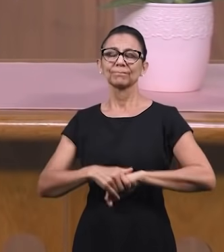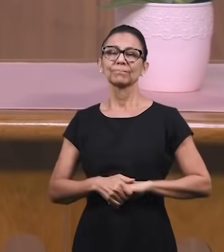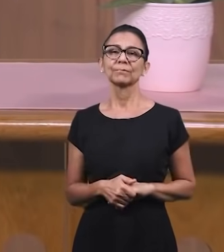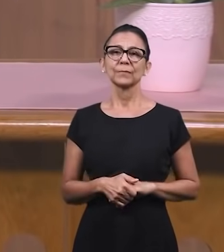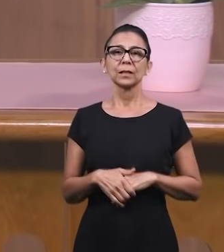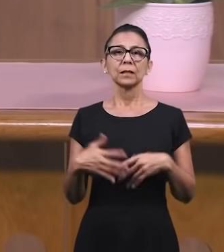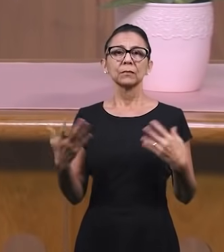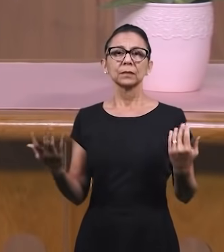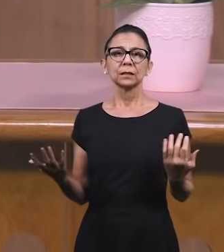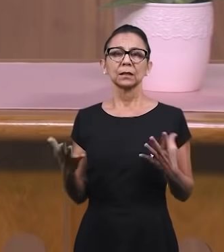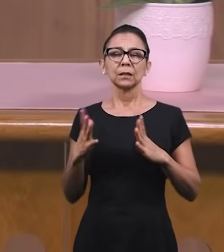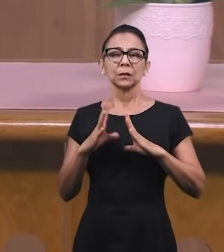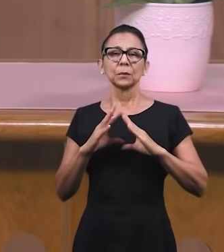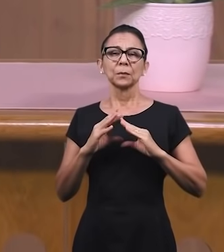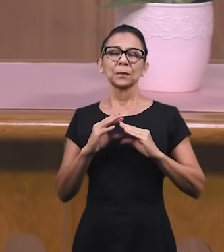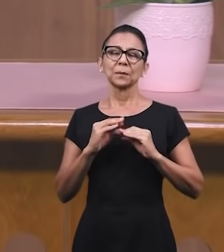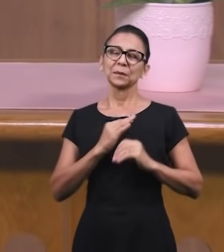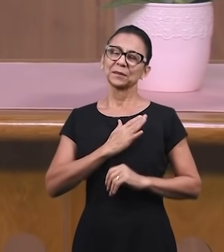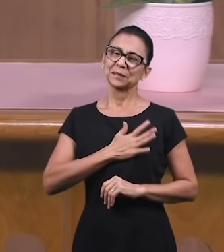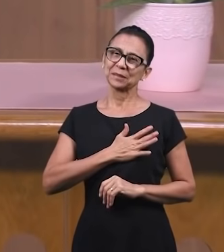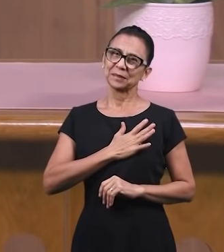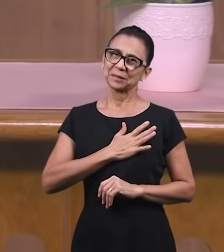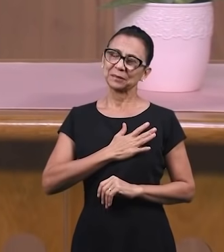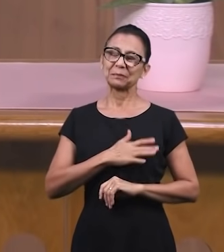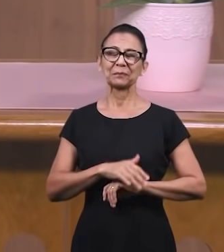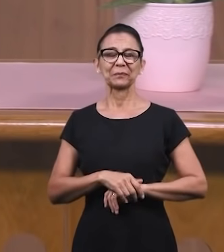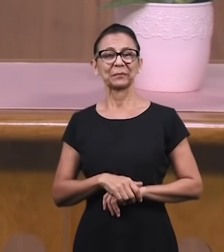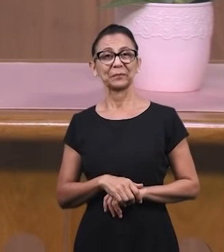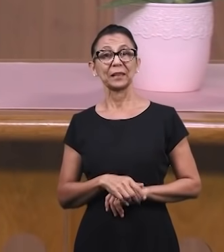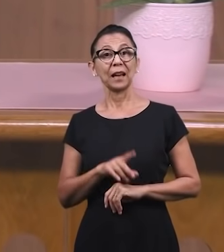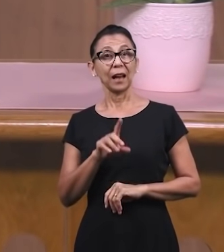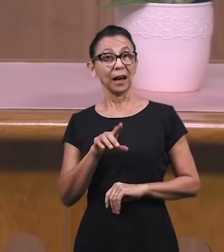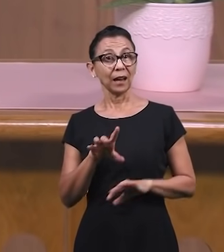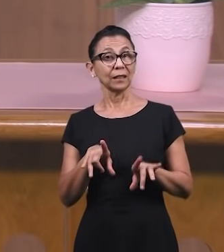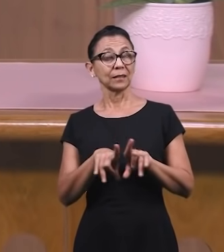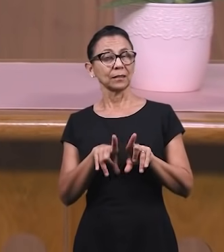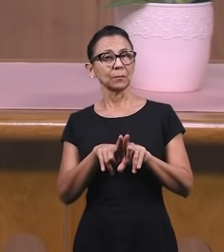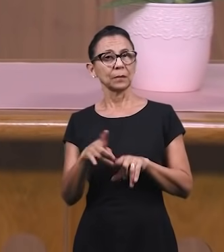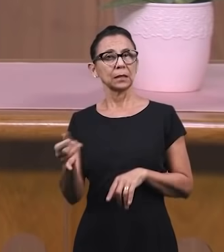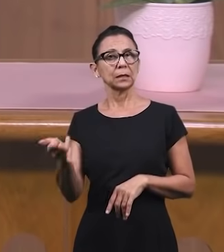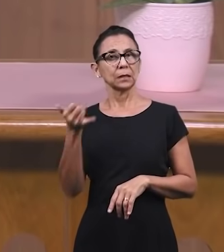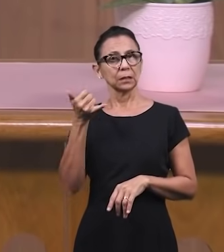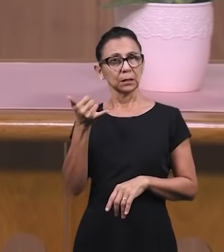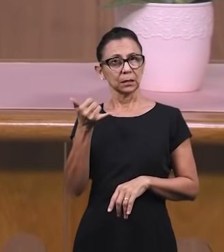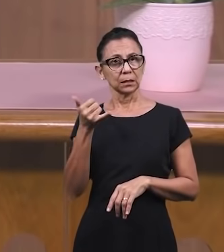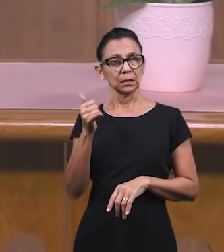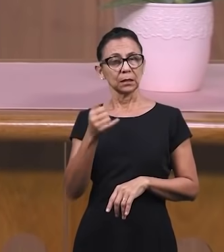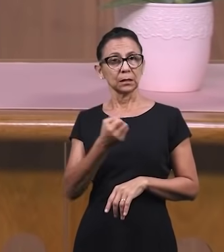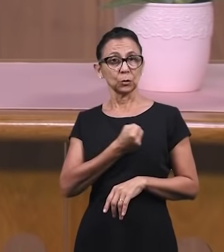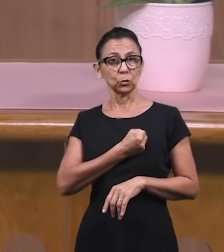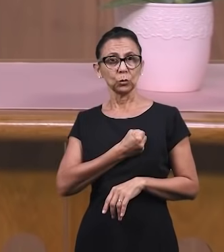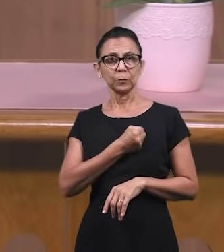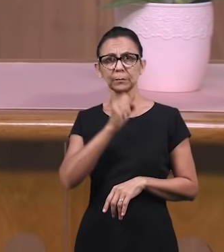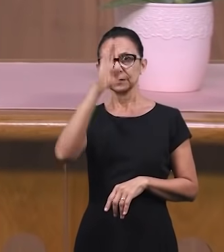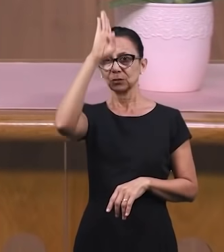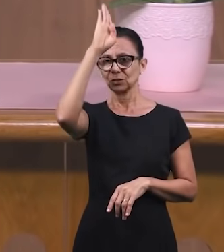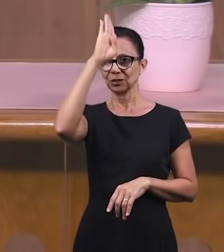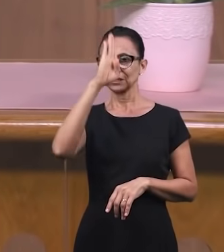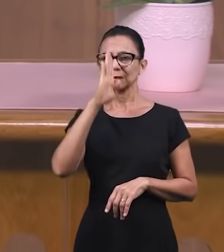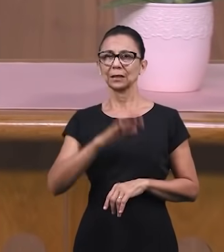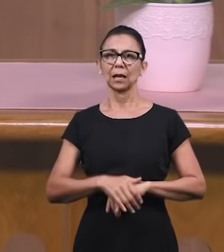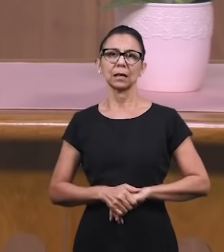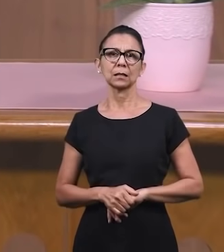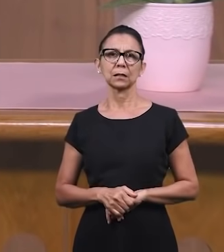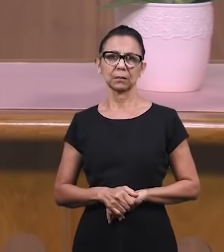de Deus vai trazer um conforto ao seu coração. Eu quero lembrar que essa ligação é gratuita, é o número 0800, e